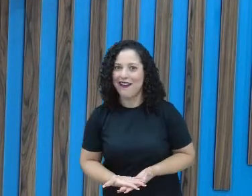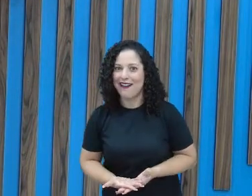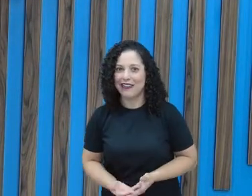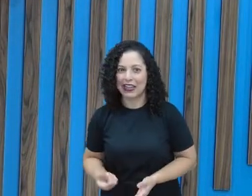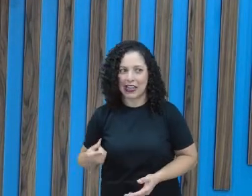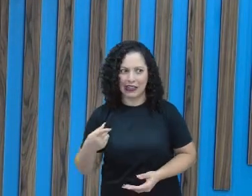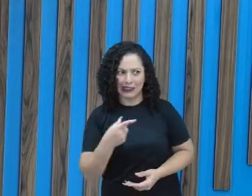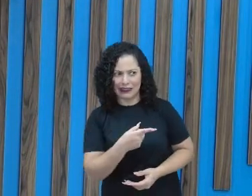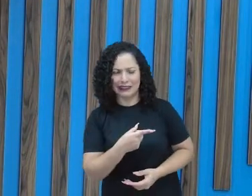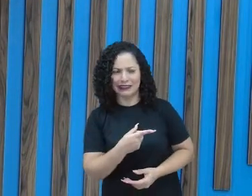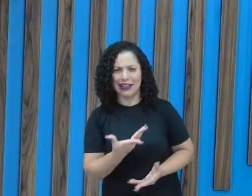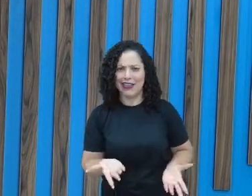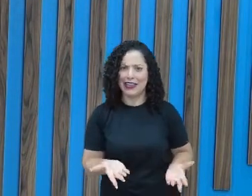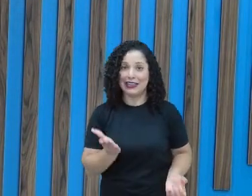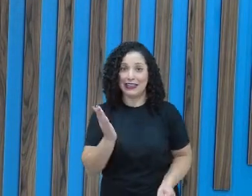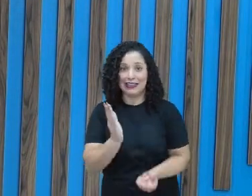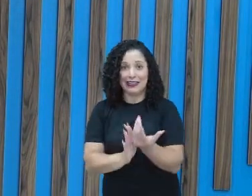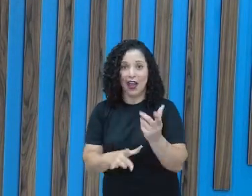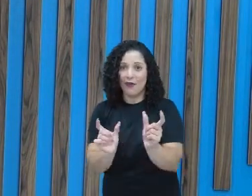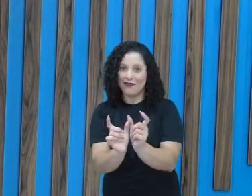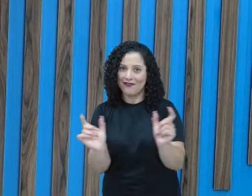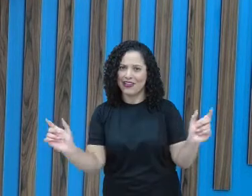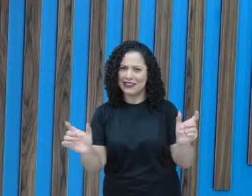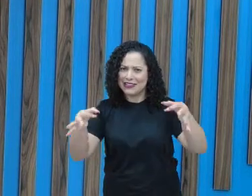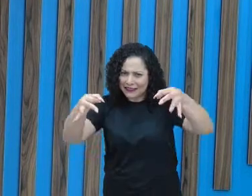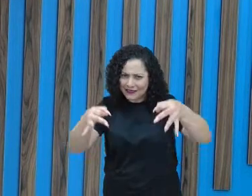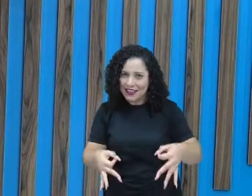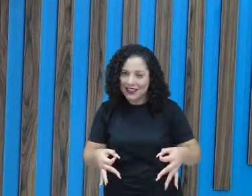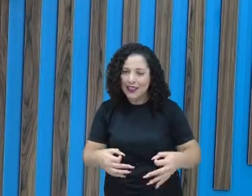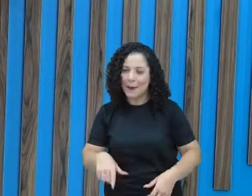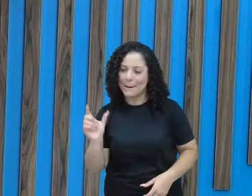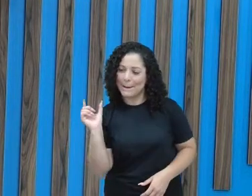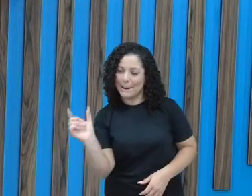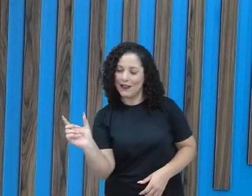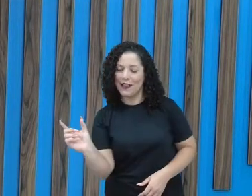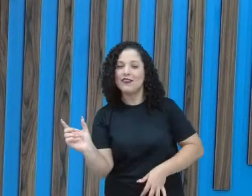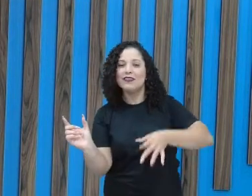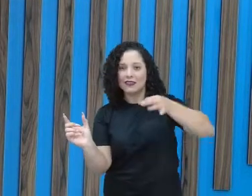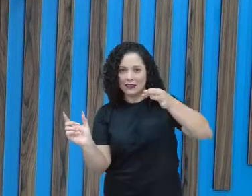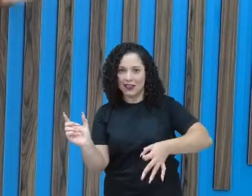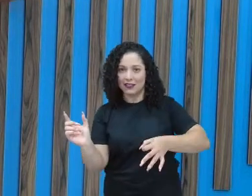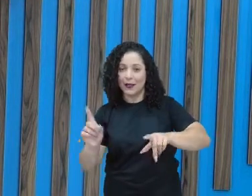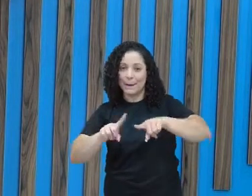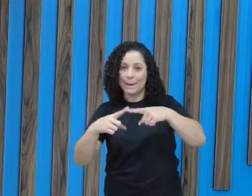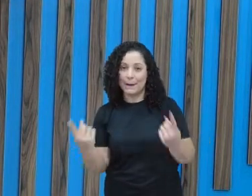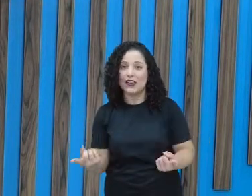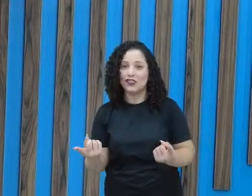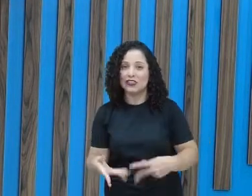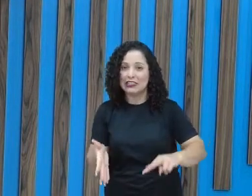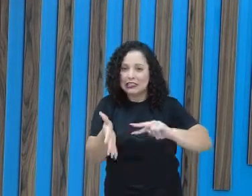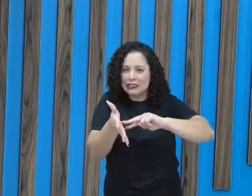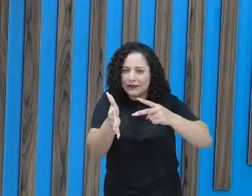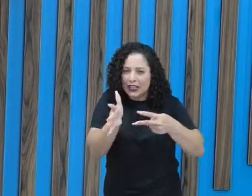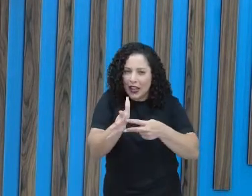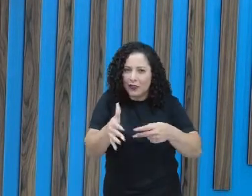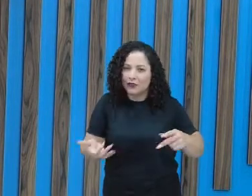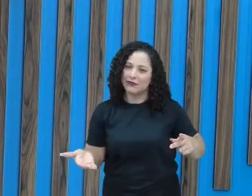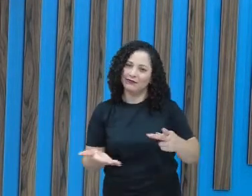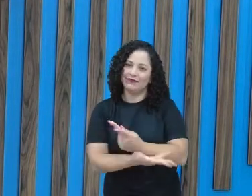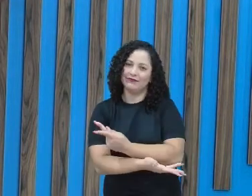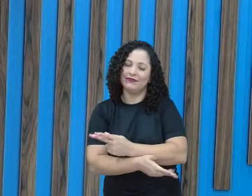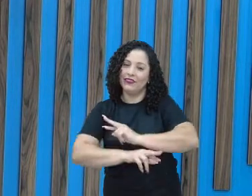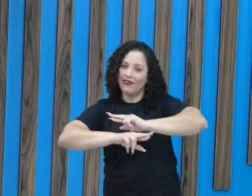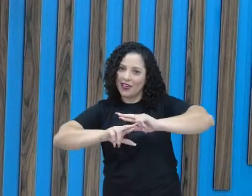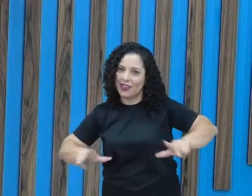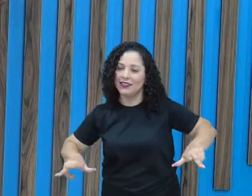ele construiu uma frase correta, com a palavra correta, mas não na função correta. Porque aqui